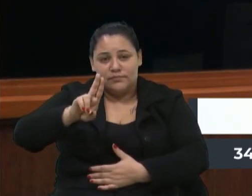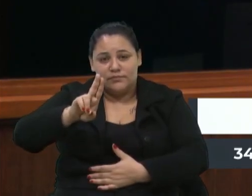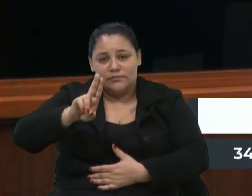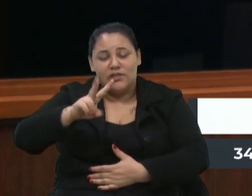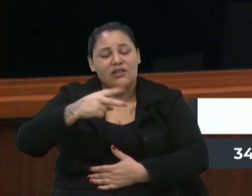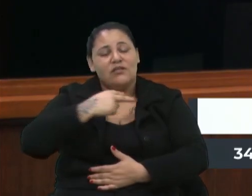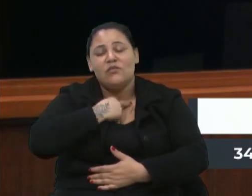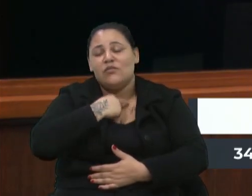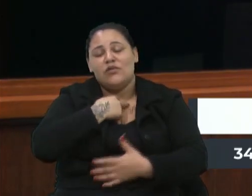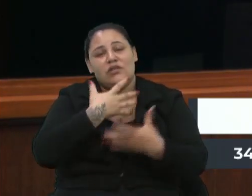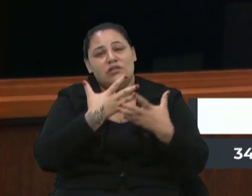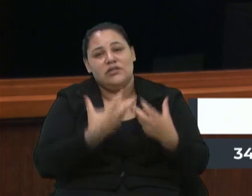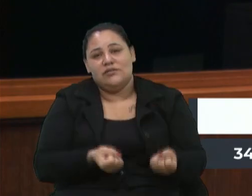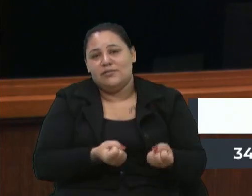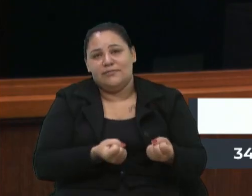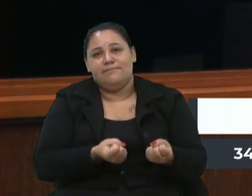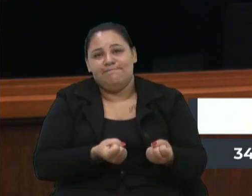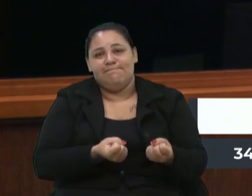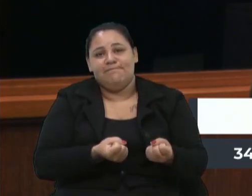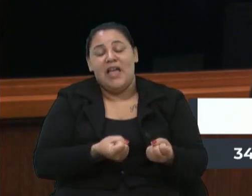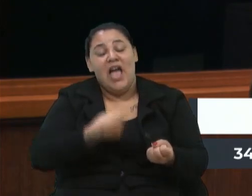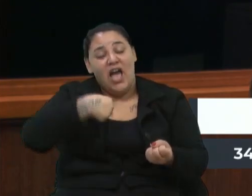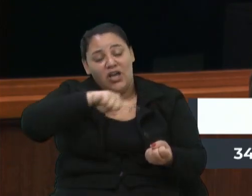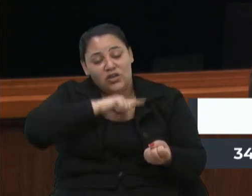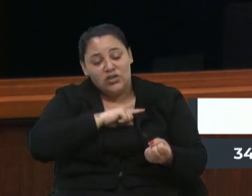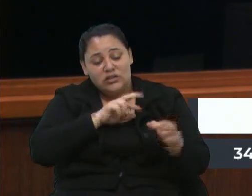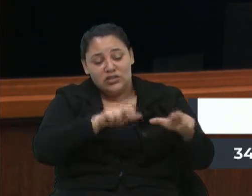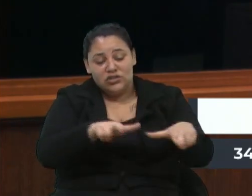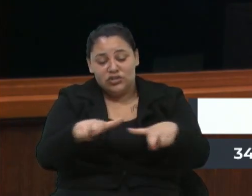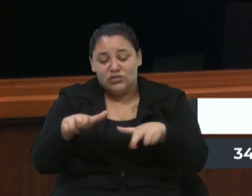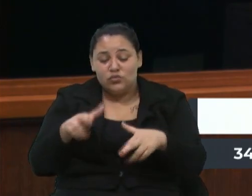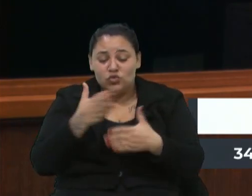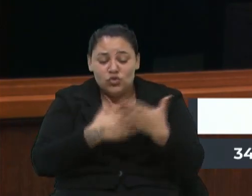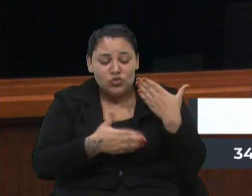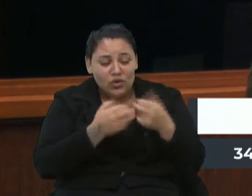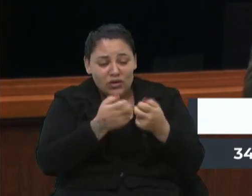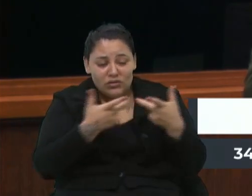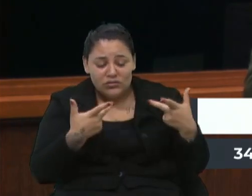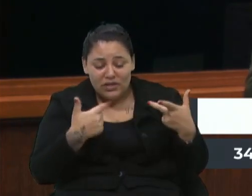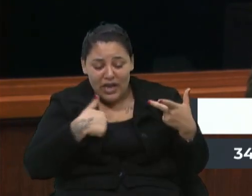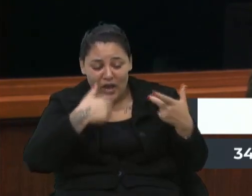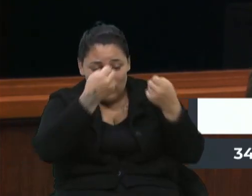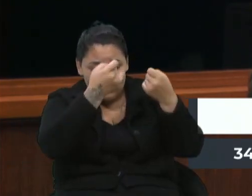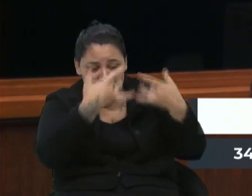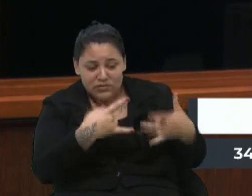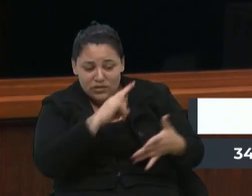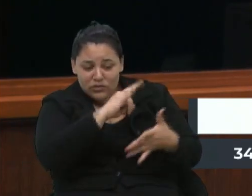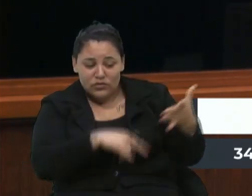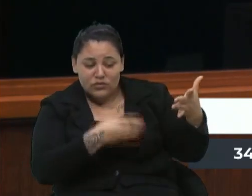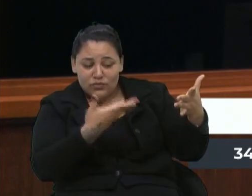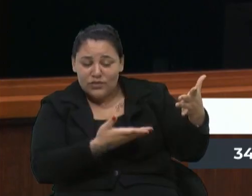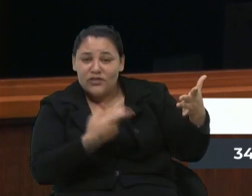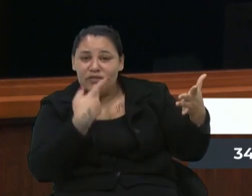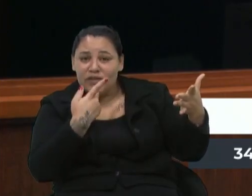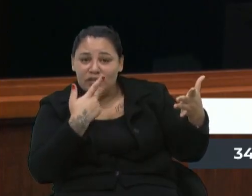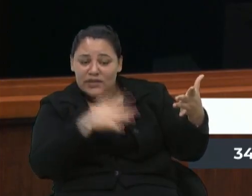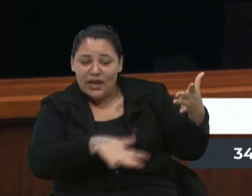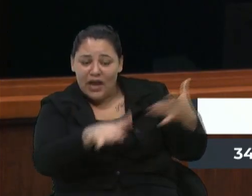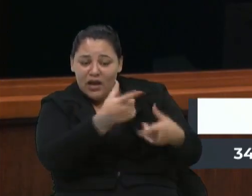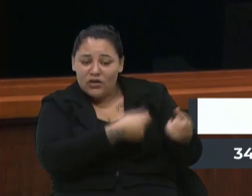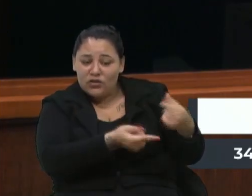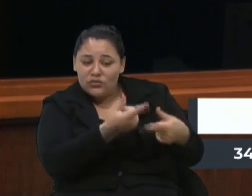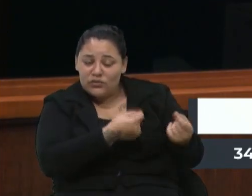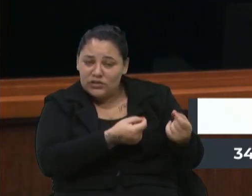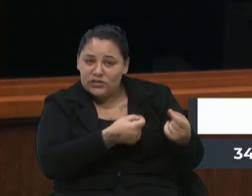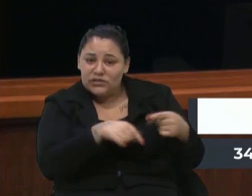inadmissível nossa região, por tudo isso que foi lido agora, na questão econômica, na questão